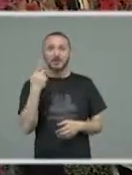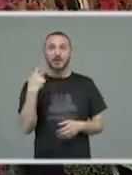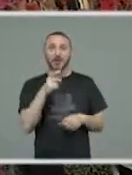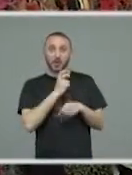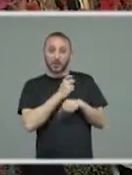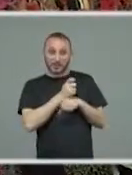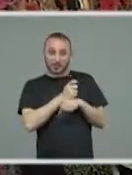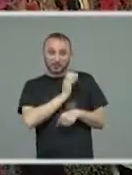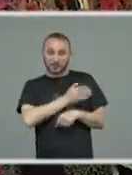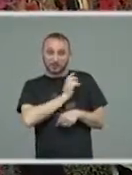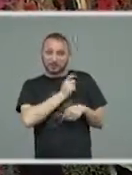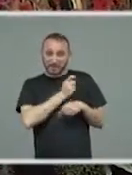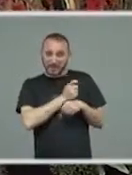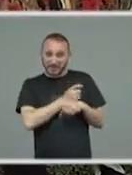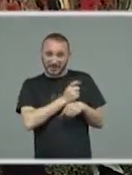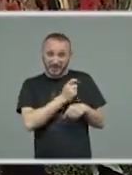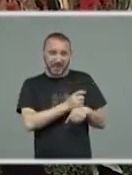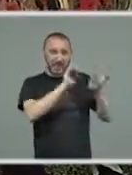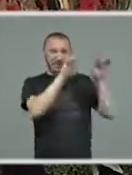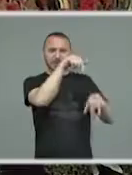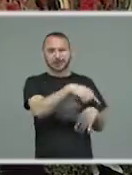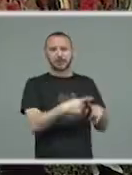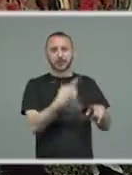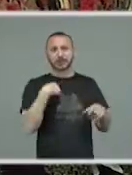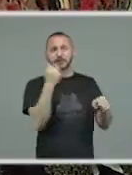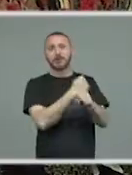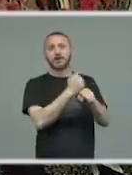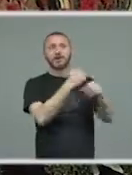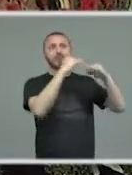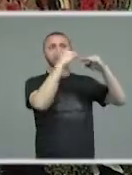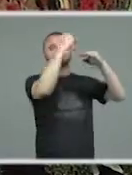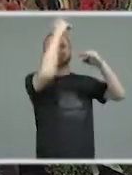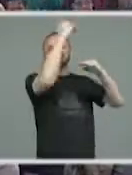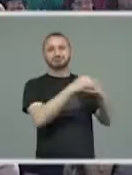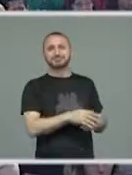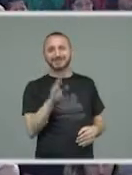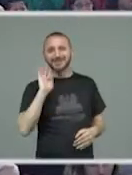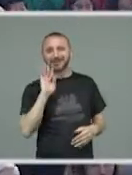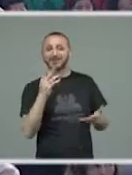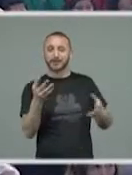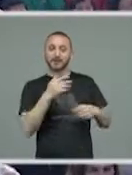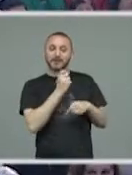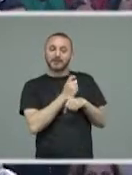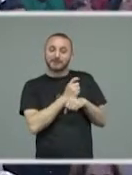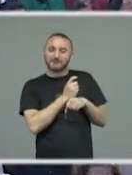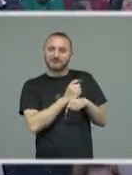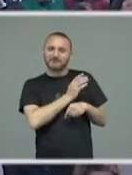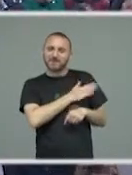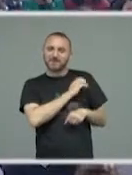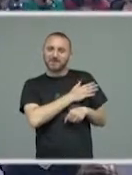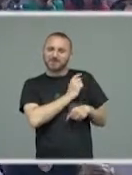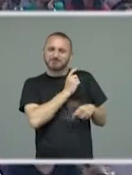ainda. Porque a rede católica da igreja, diga comigo, coloca lá, sacristão, que a rede católica da